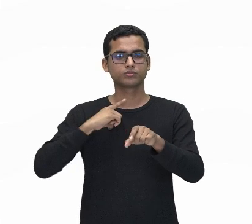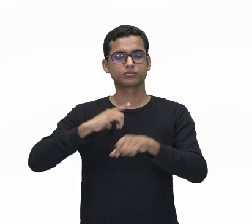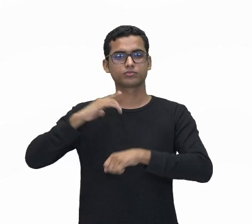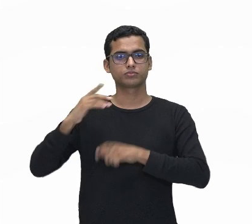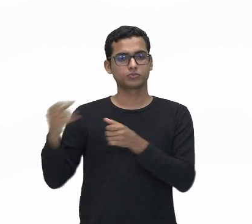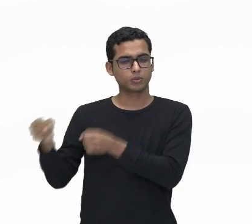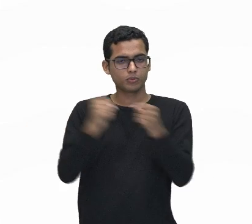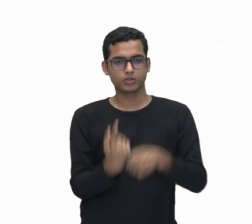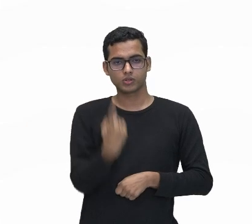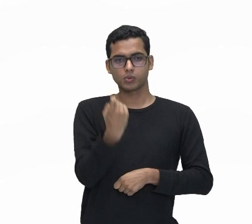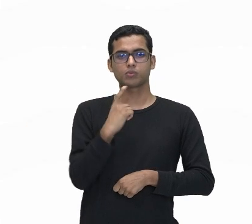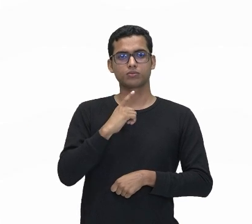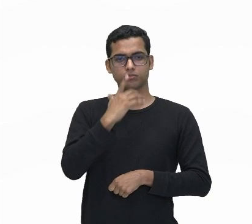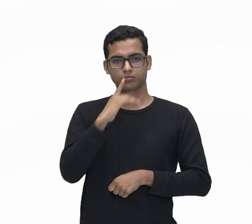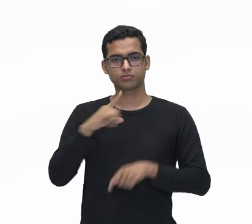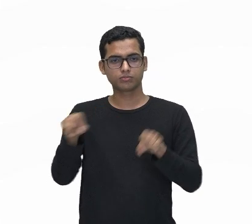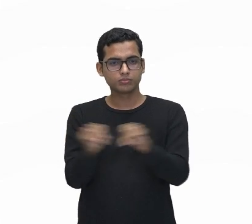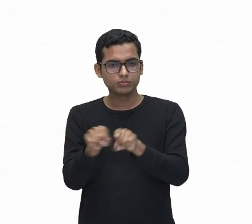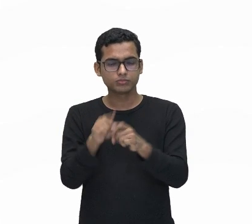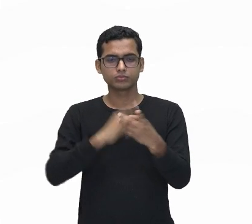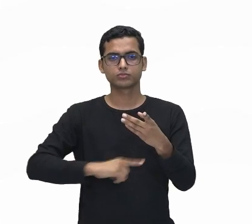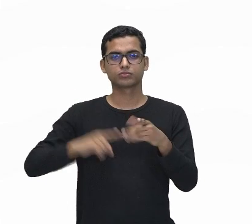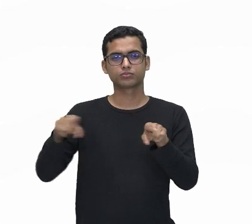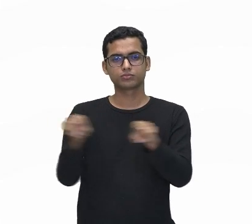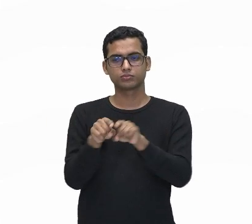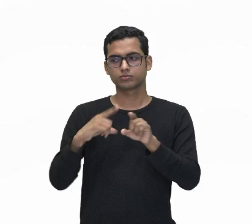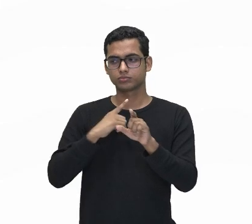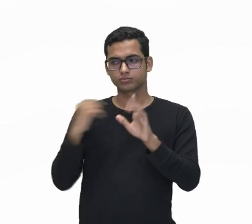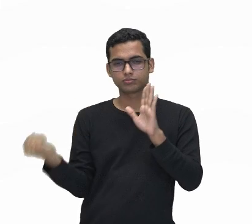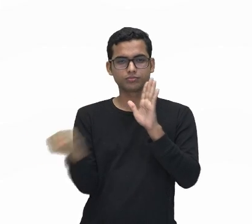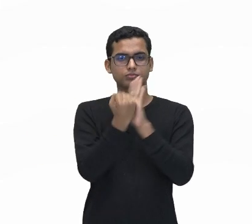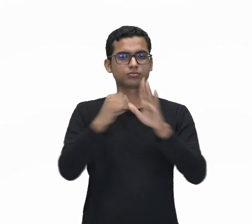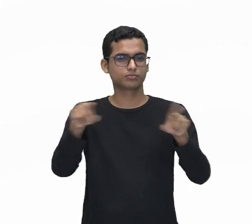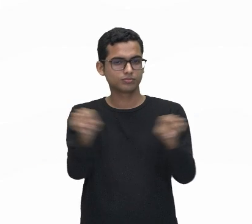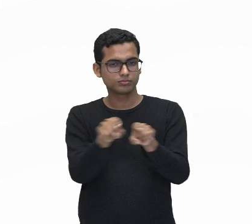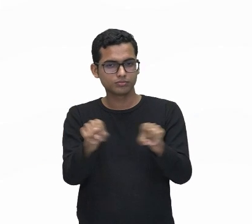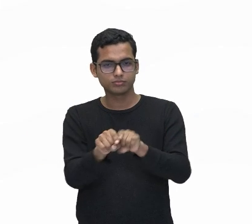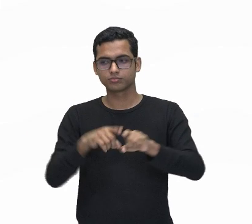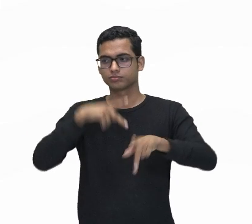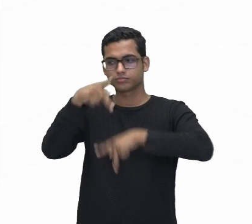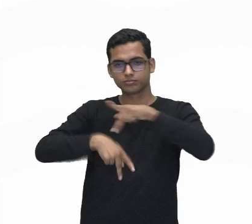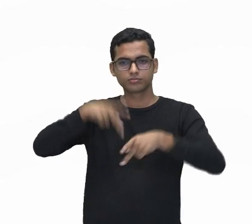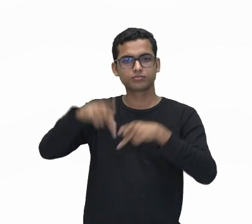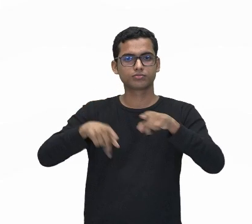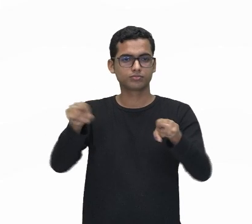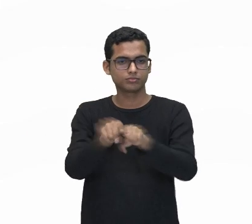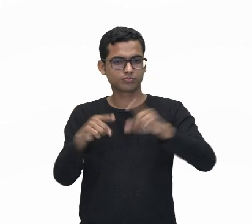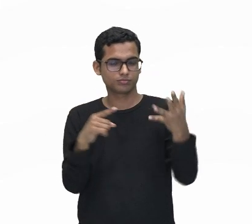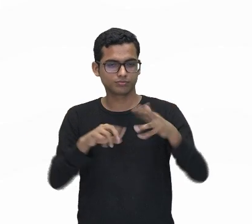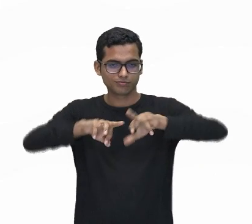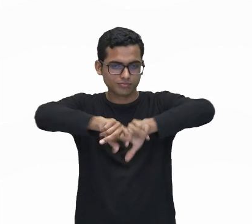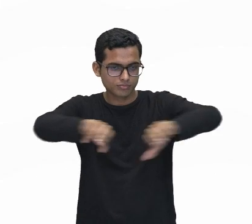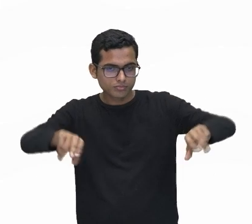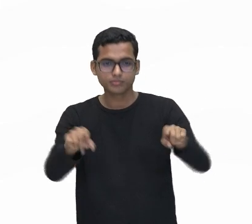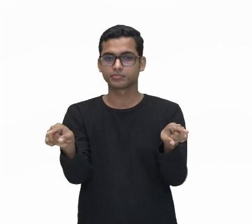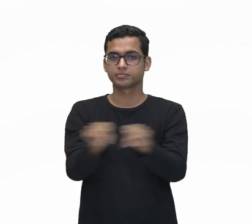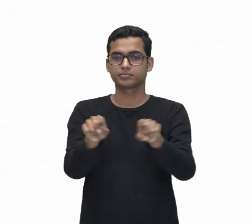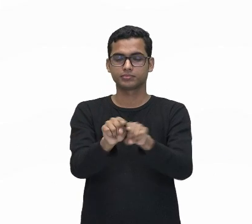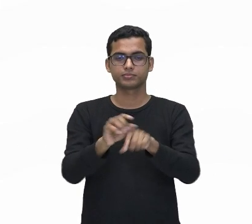democracia, autoritarismo, patrimonialismo, populismo, etc., em âmbito